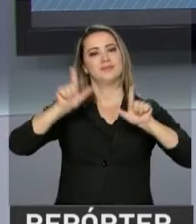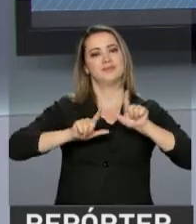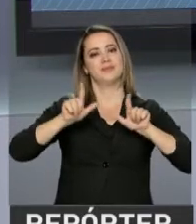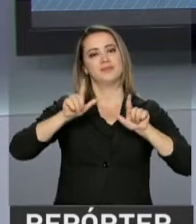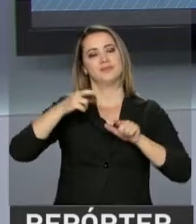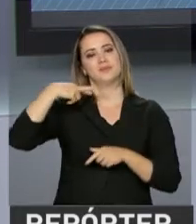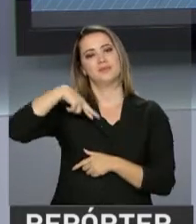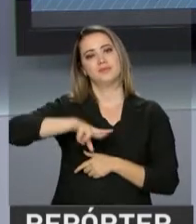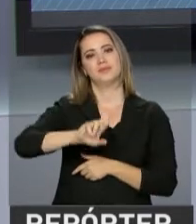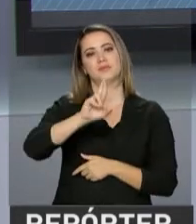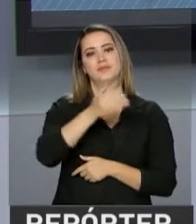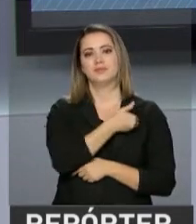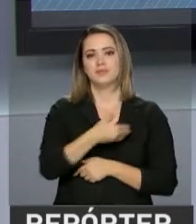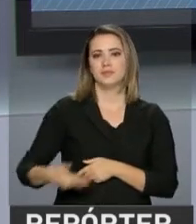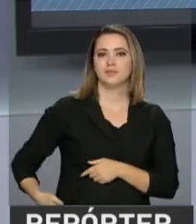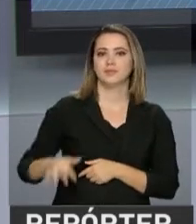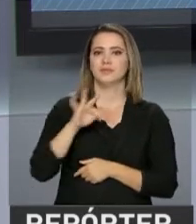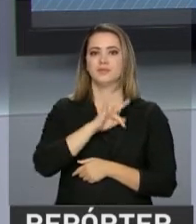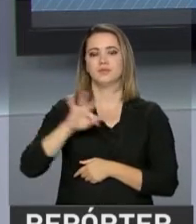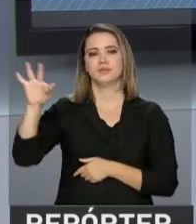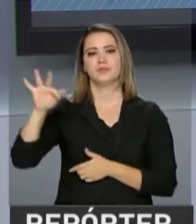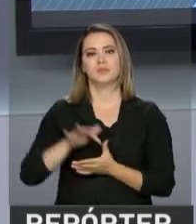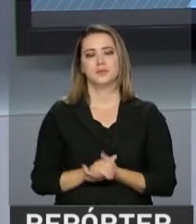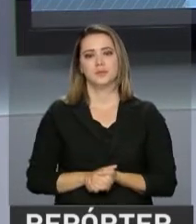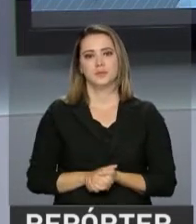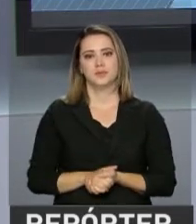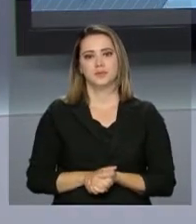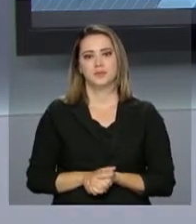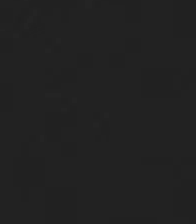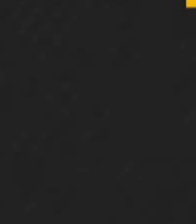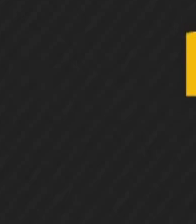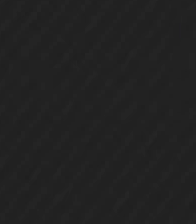a gente aqui na nbr a tv do governo federal